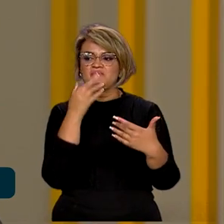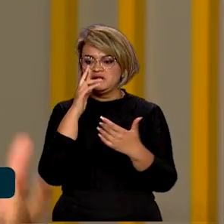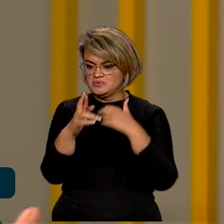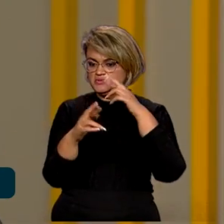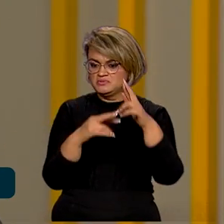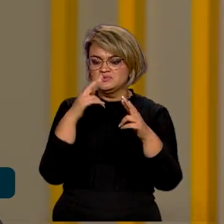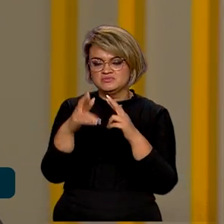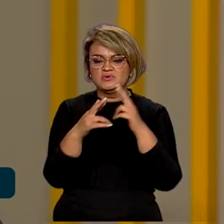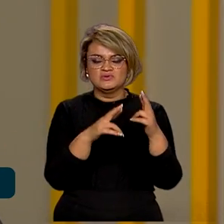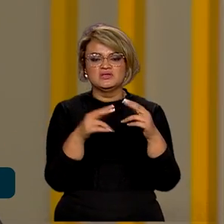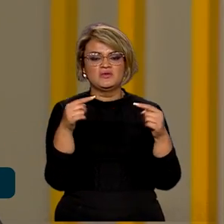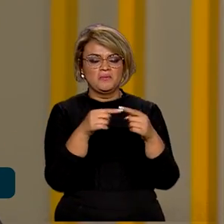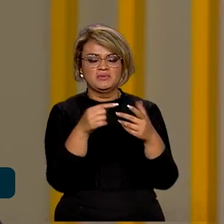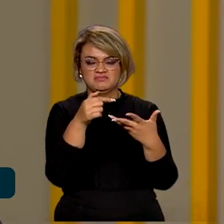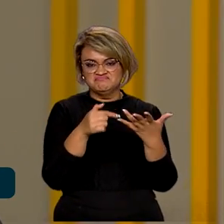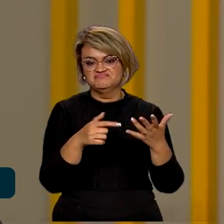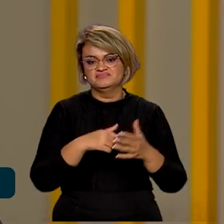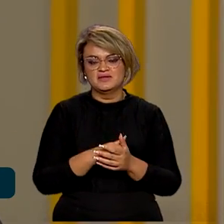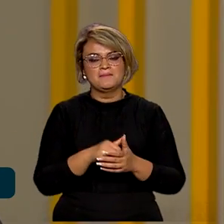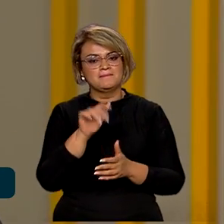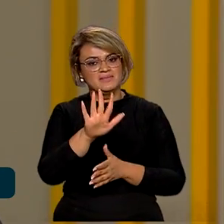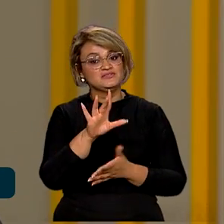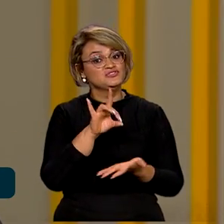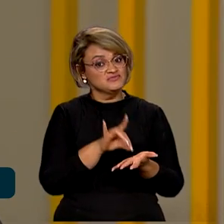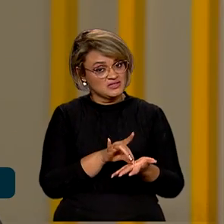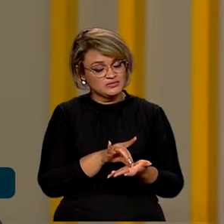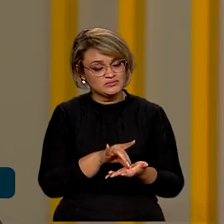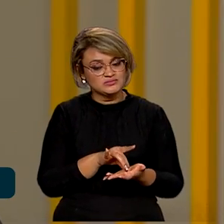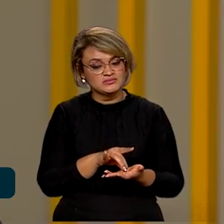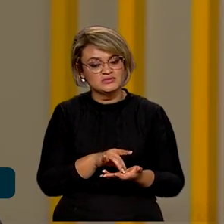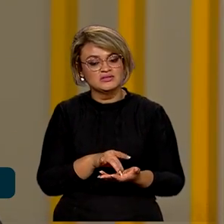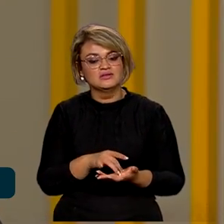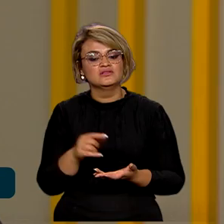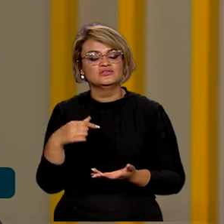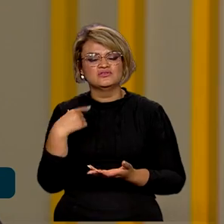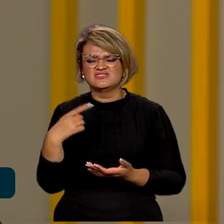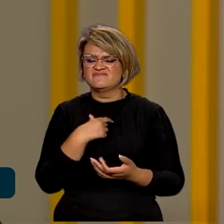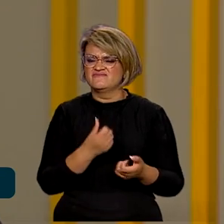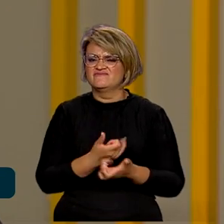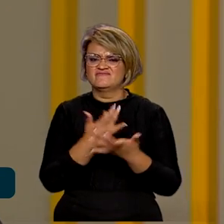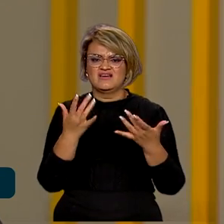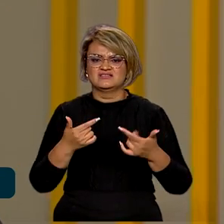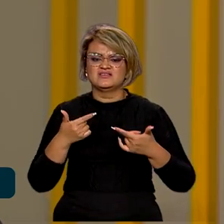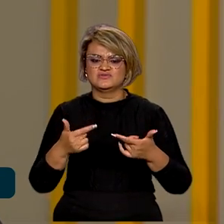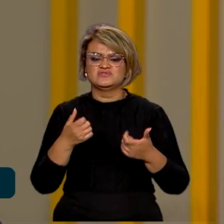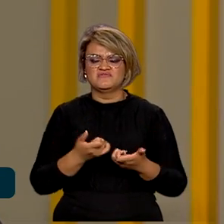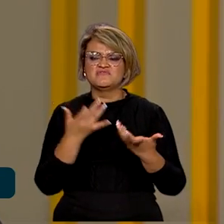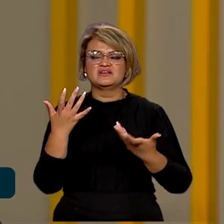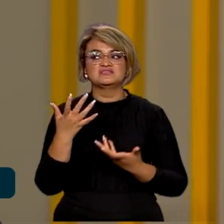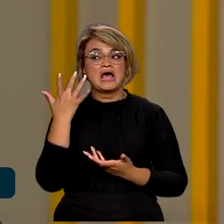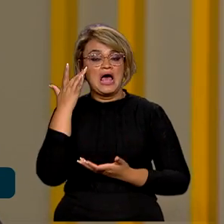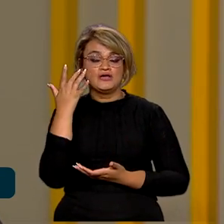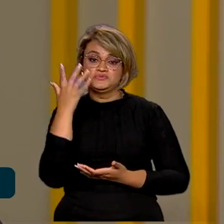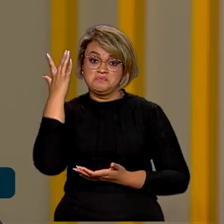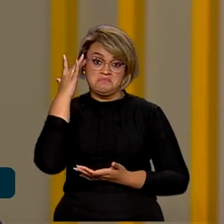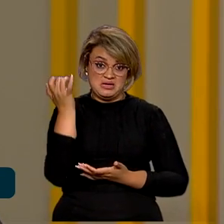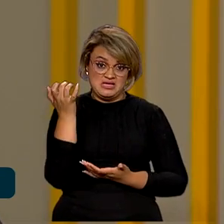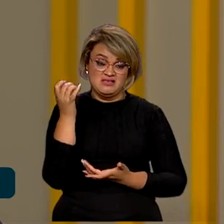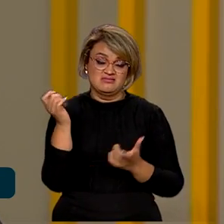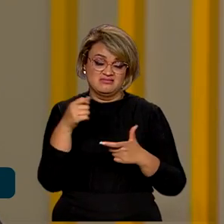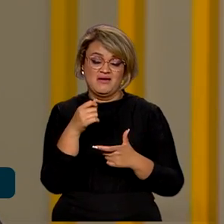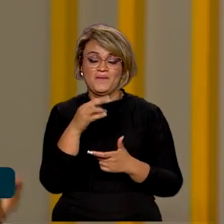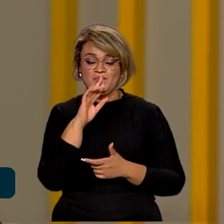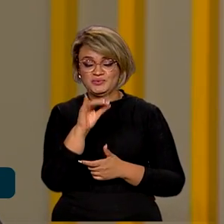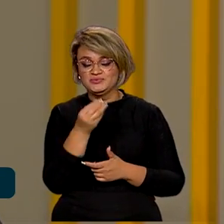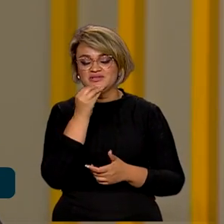e de atendimento a essas demandas. Mas, de fato, a gente tem, inclusive, várias ações, e acho que amanhã nós vamos ter a oportunidade, né,